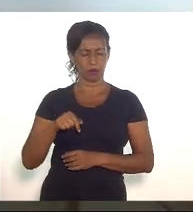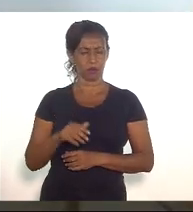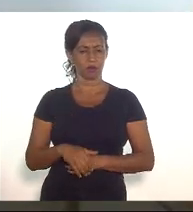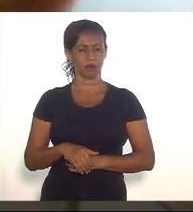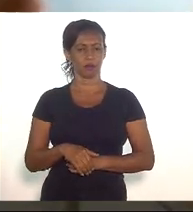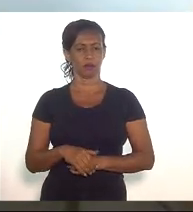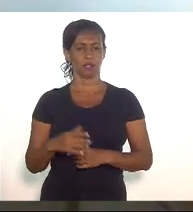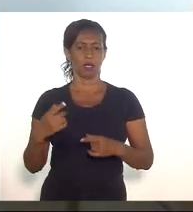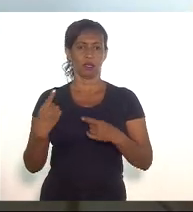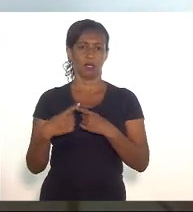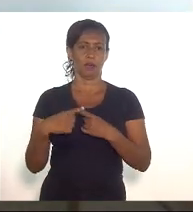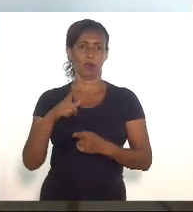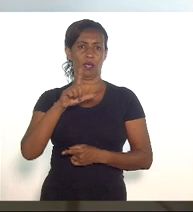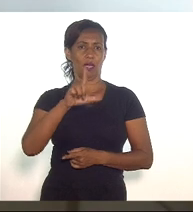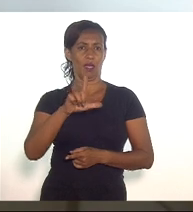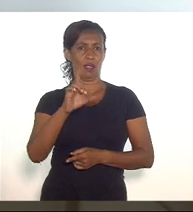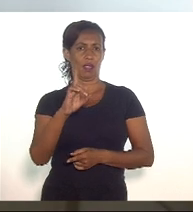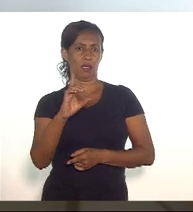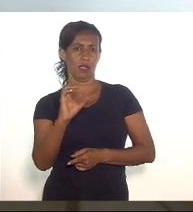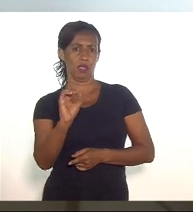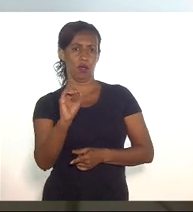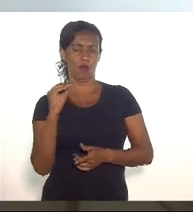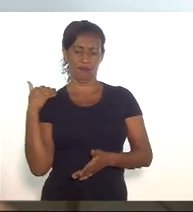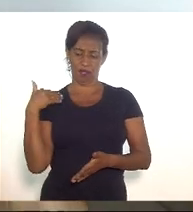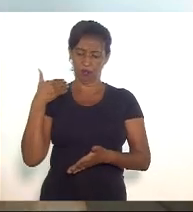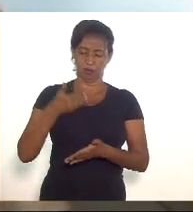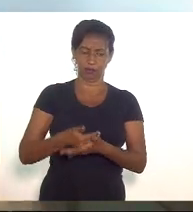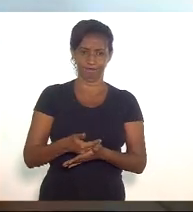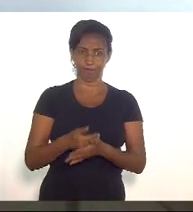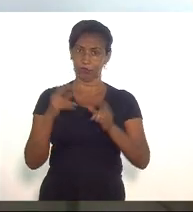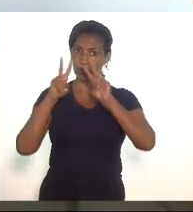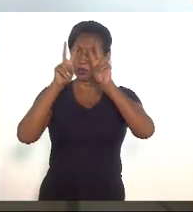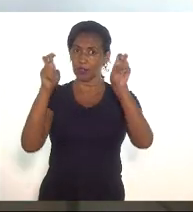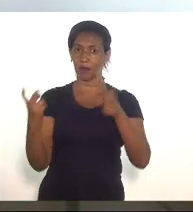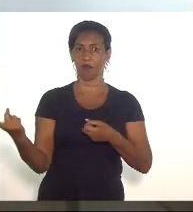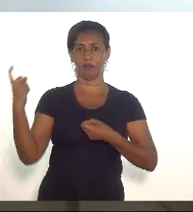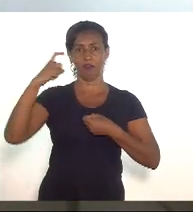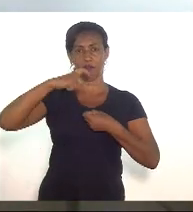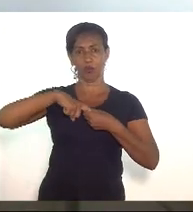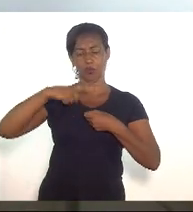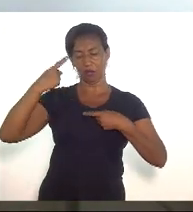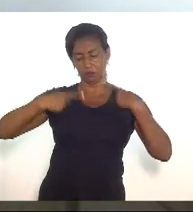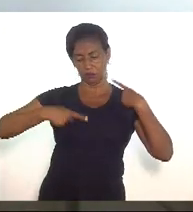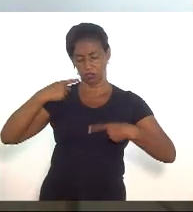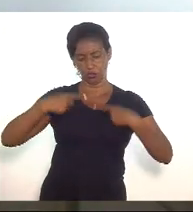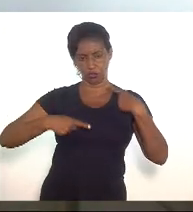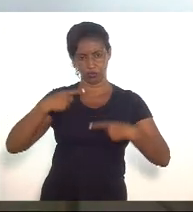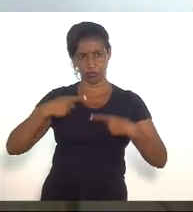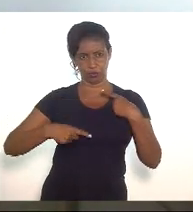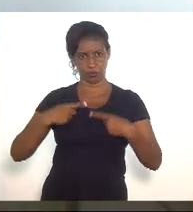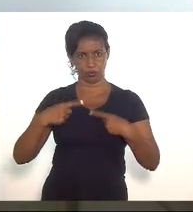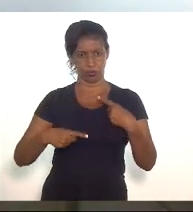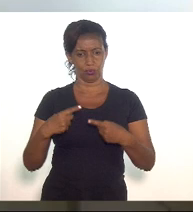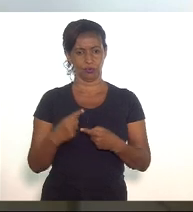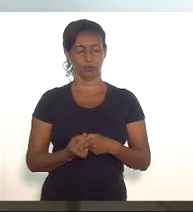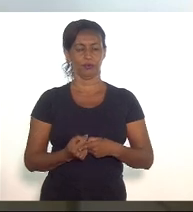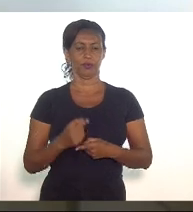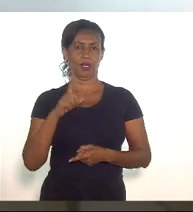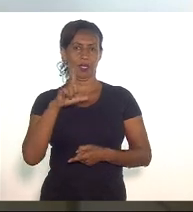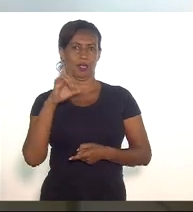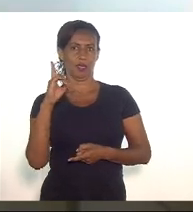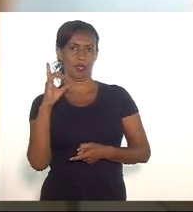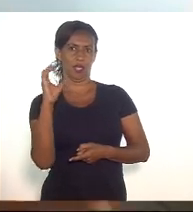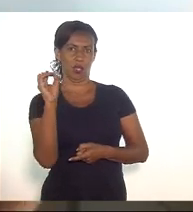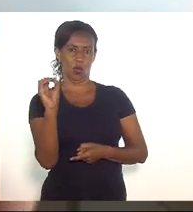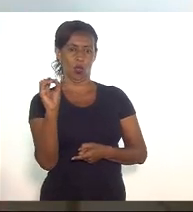a LDO está para chegar, esse tema será retomado nas discussões da LDO, que,